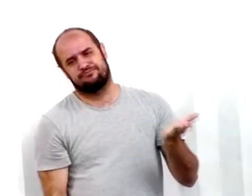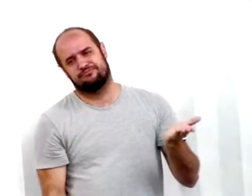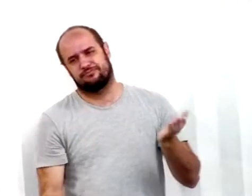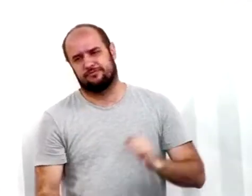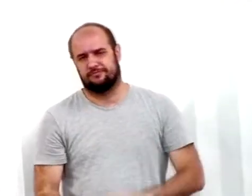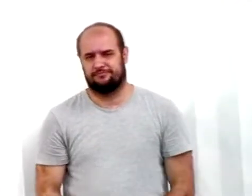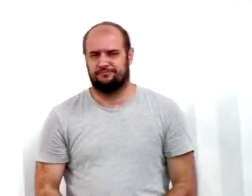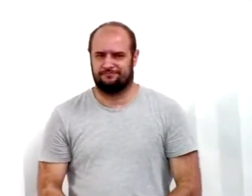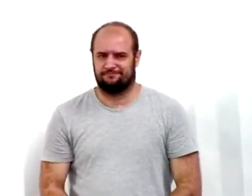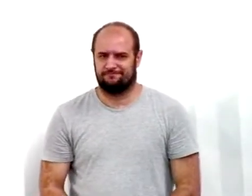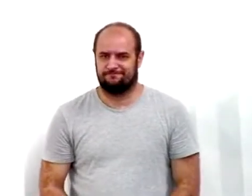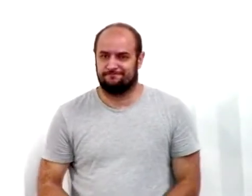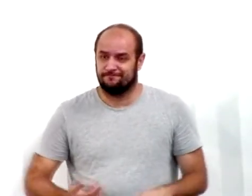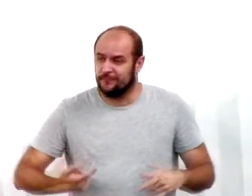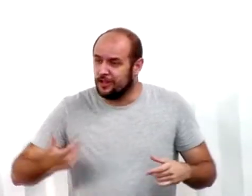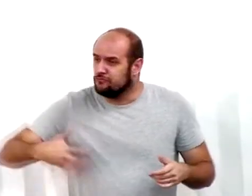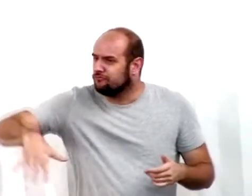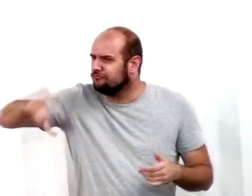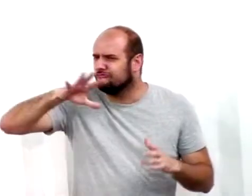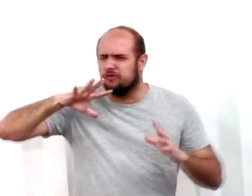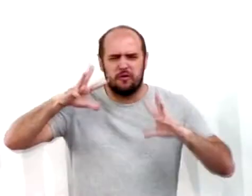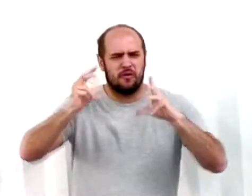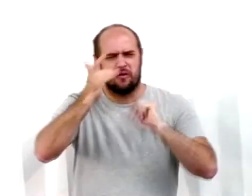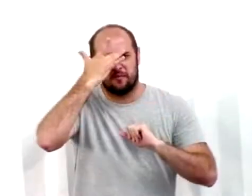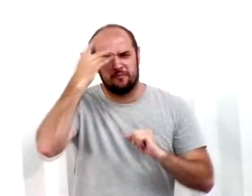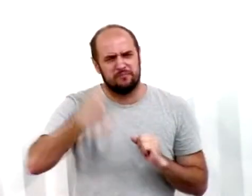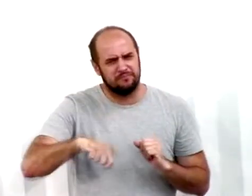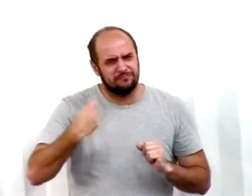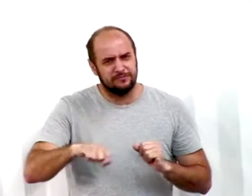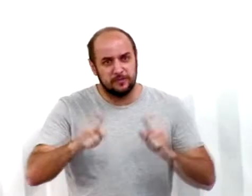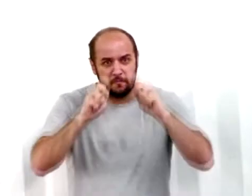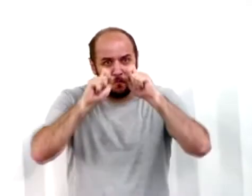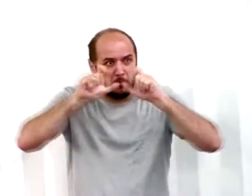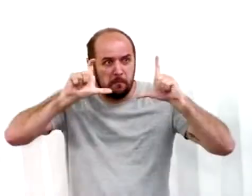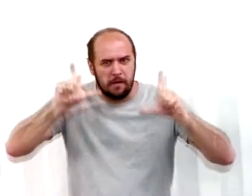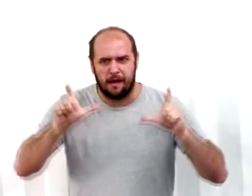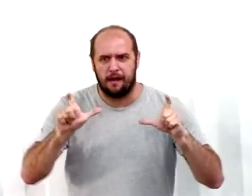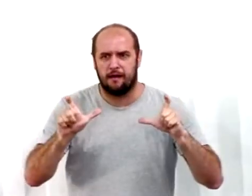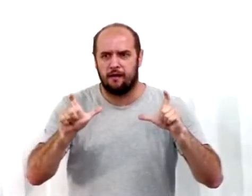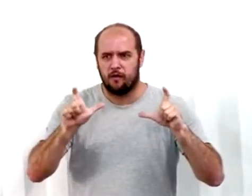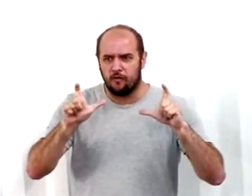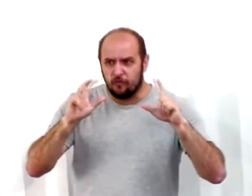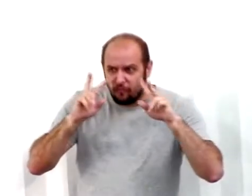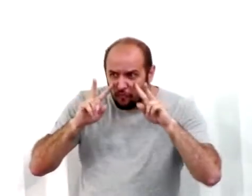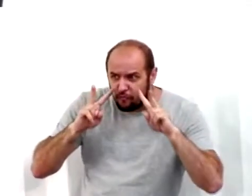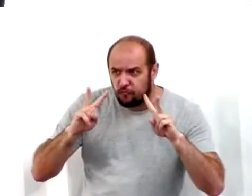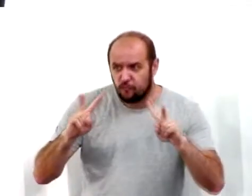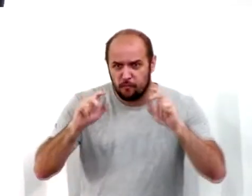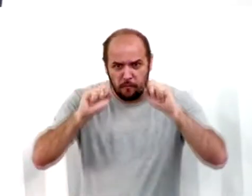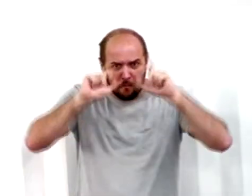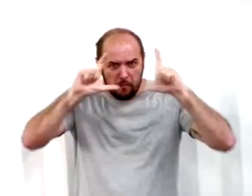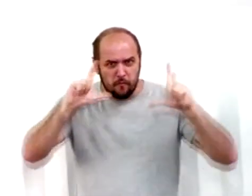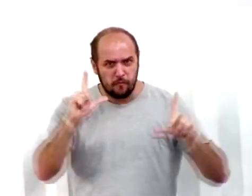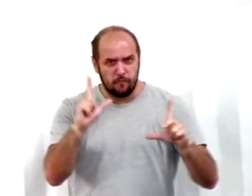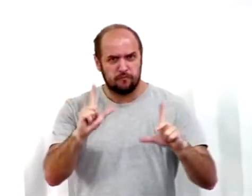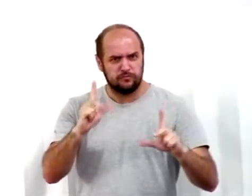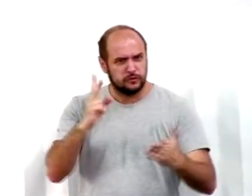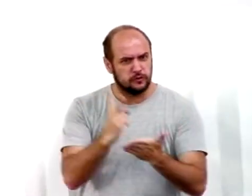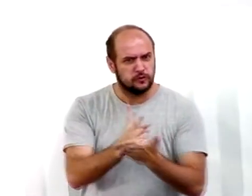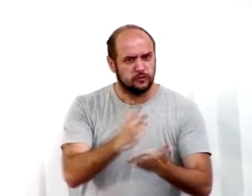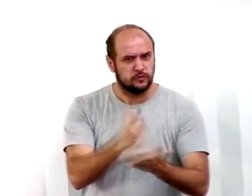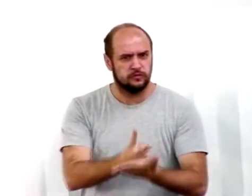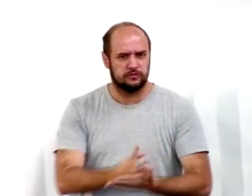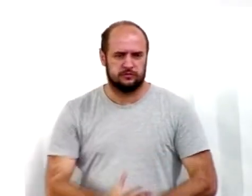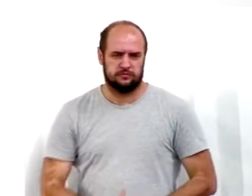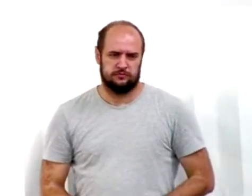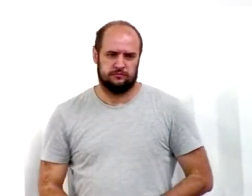Todos nós precisamos viver uma vida de vigilância. E o texto nos faz esse chamado, porque nós